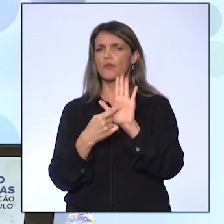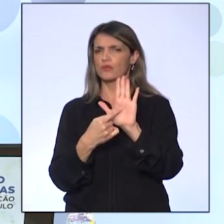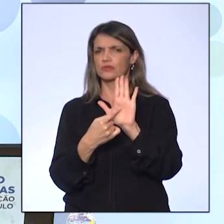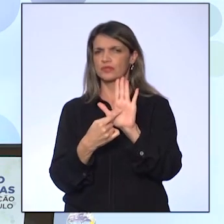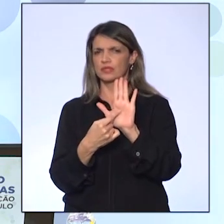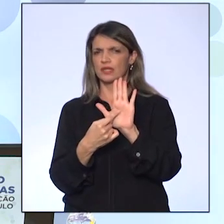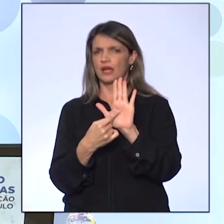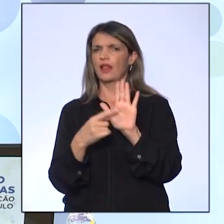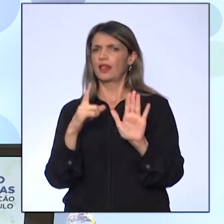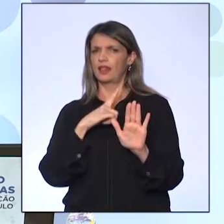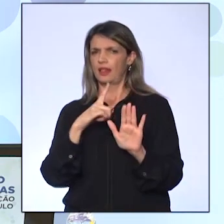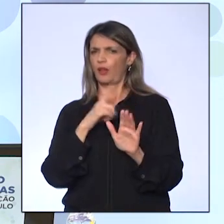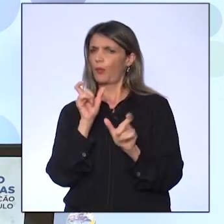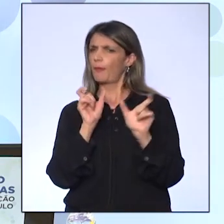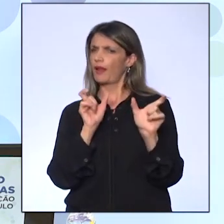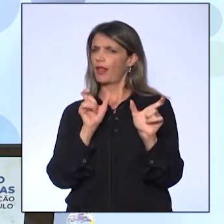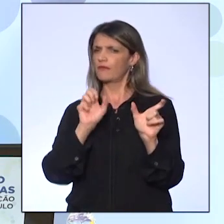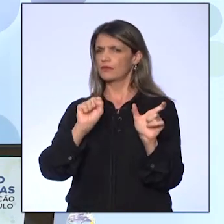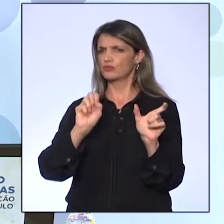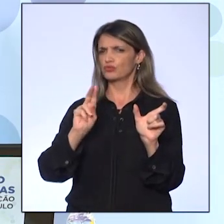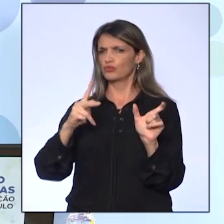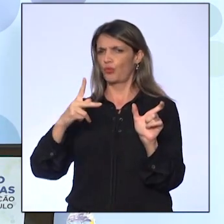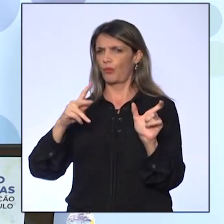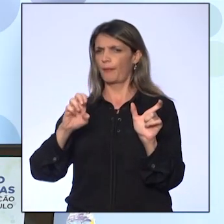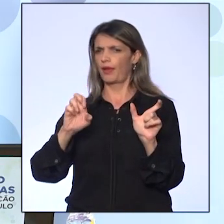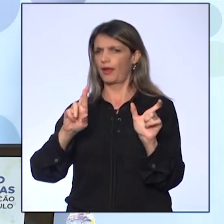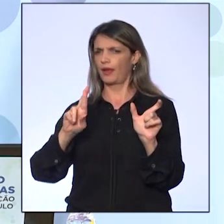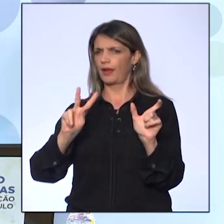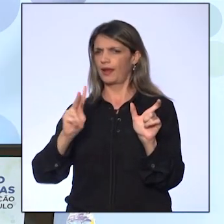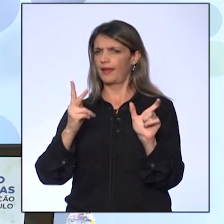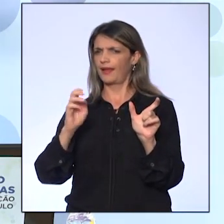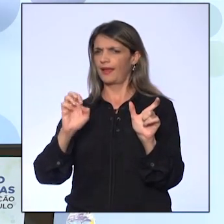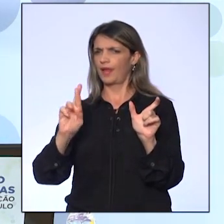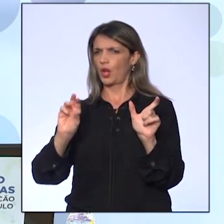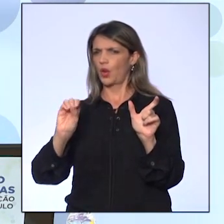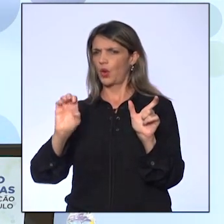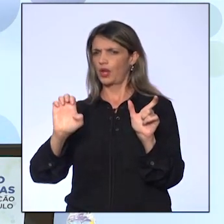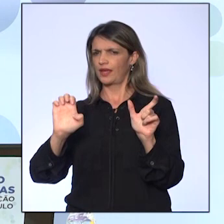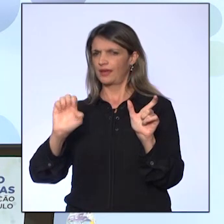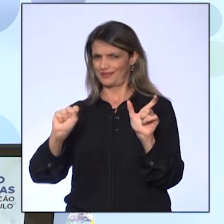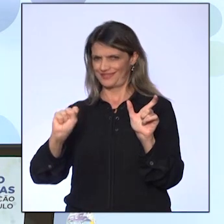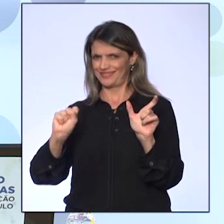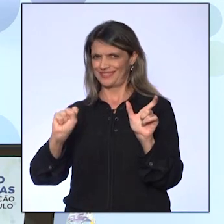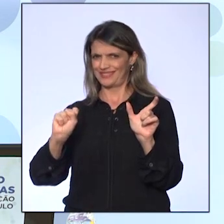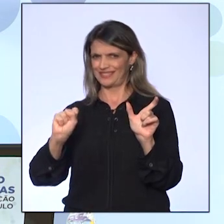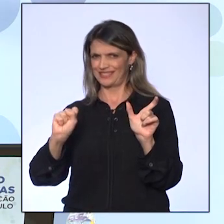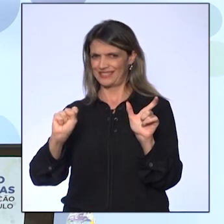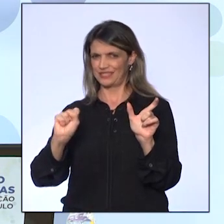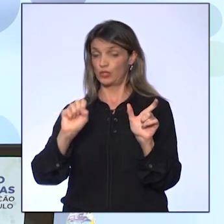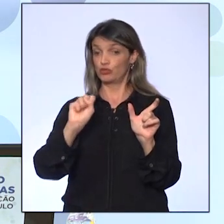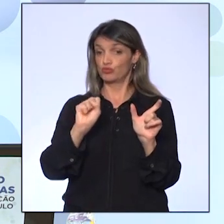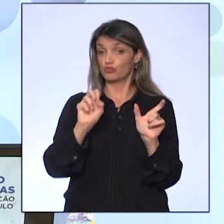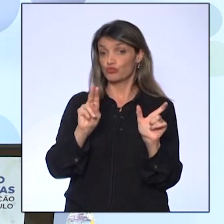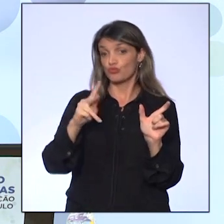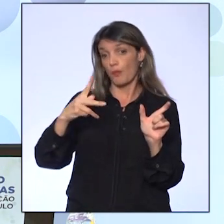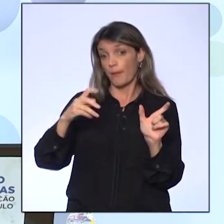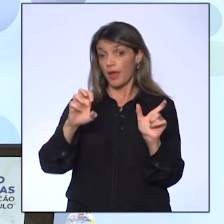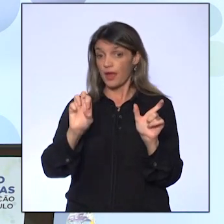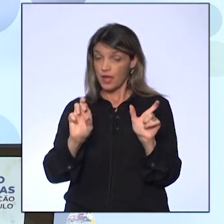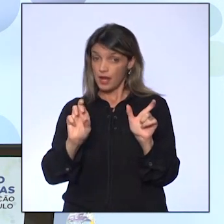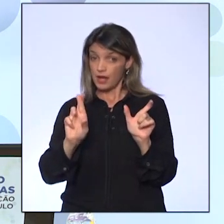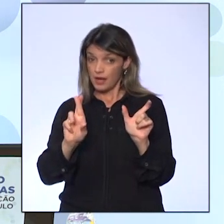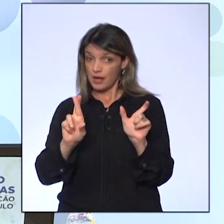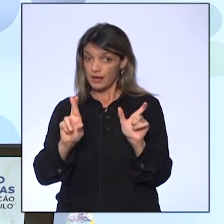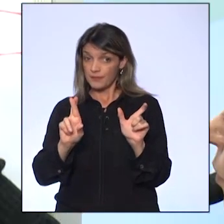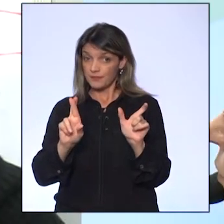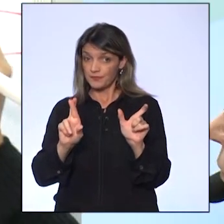vocês. Eu tenho a palavra superhero, certo? Olha aqui, ó. Super